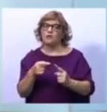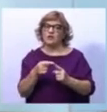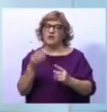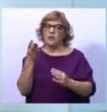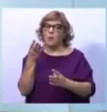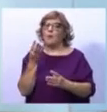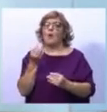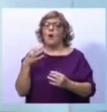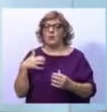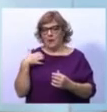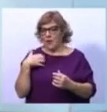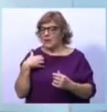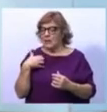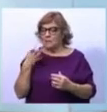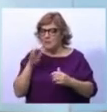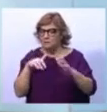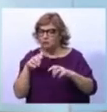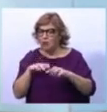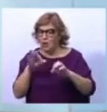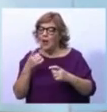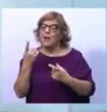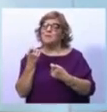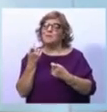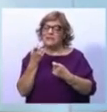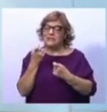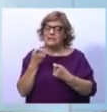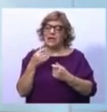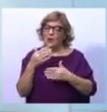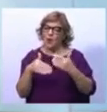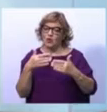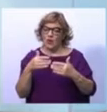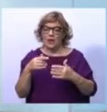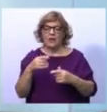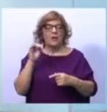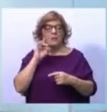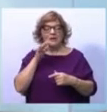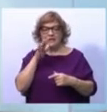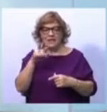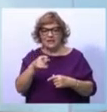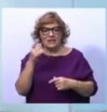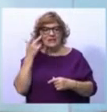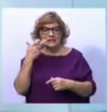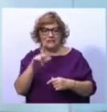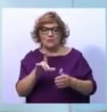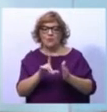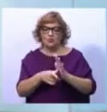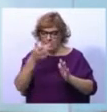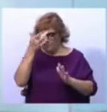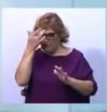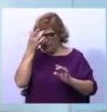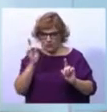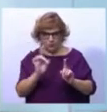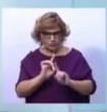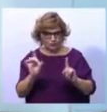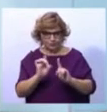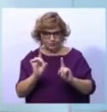muito ambicioso e que tem que ser trabalhado continuamente. E importa também dizer aqui que nem sempre este processo é fácil, não